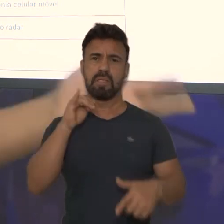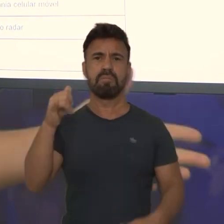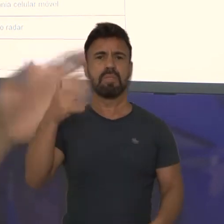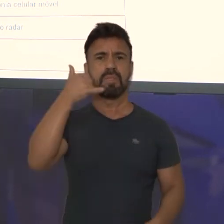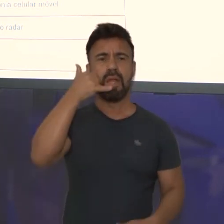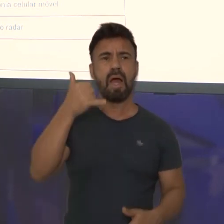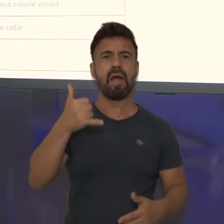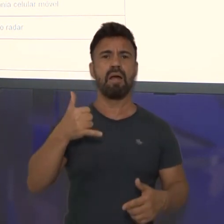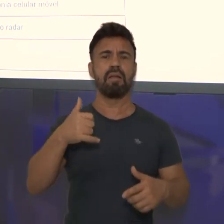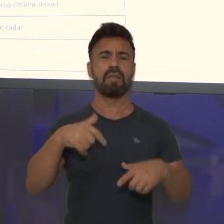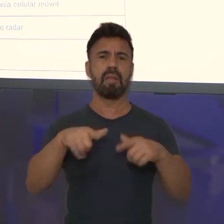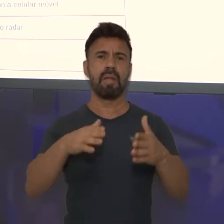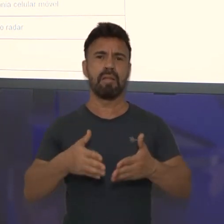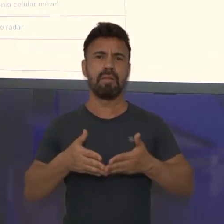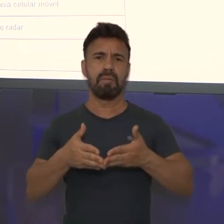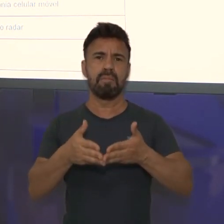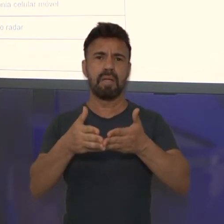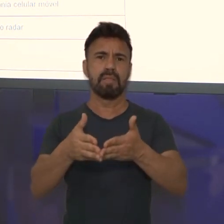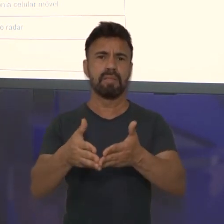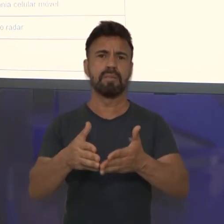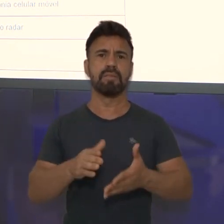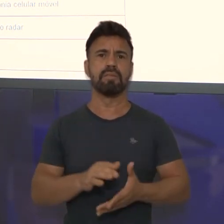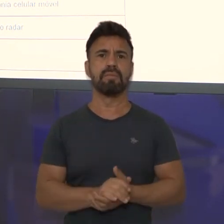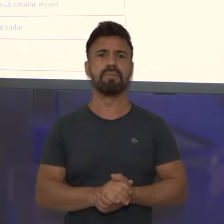serviços marítimos, por exemplo,